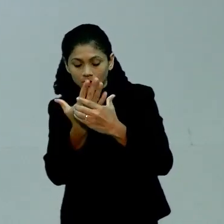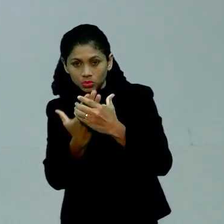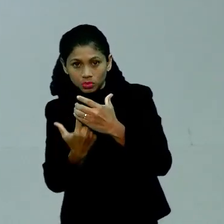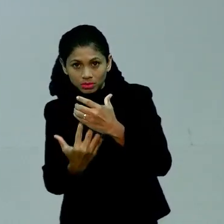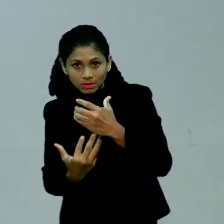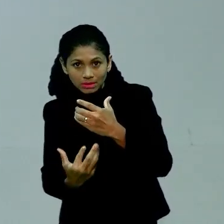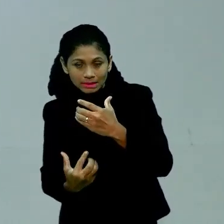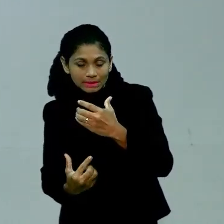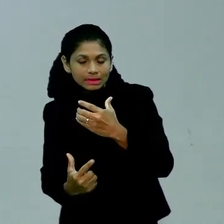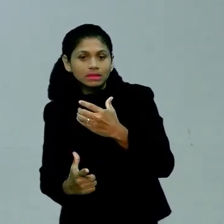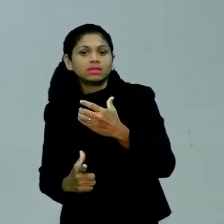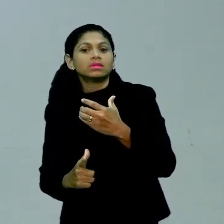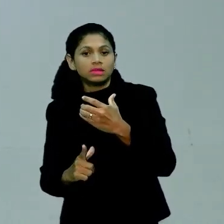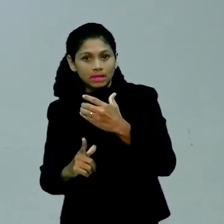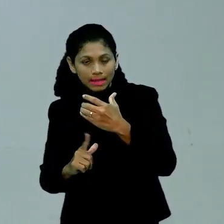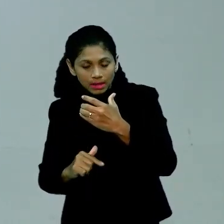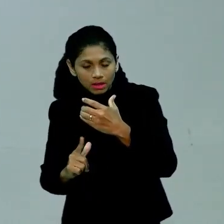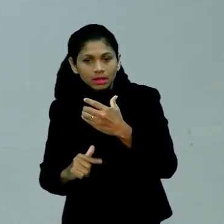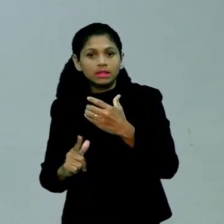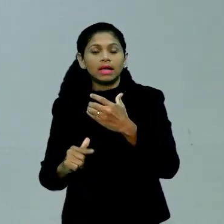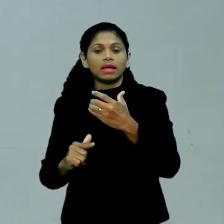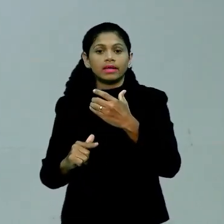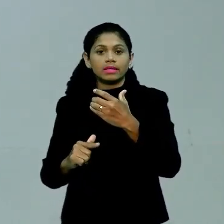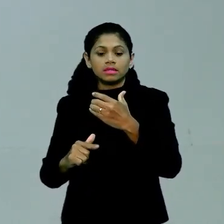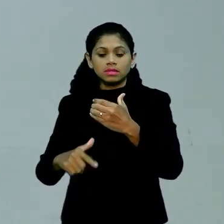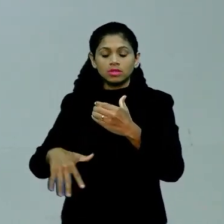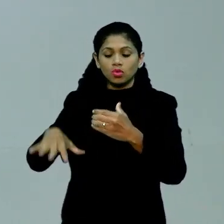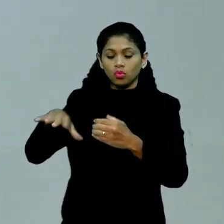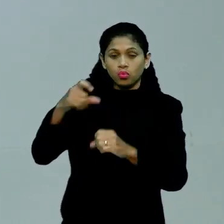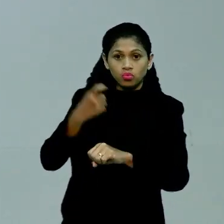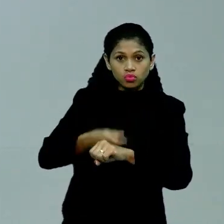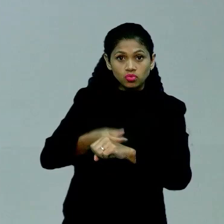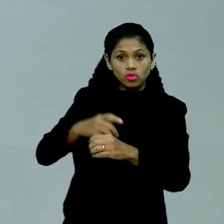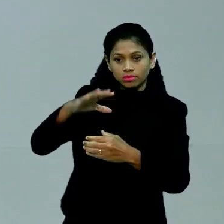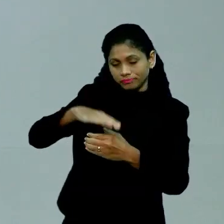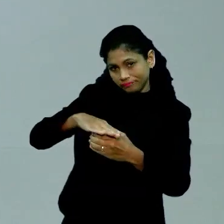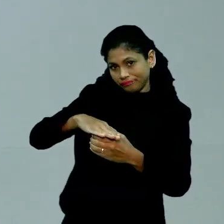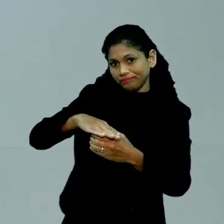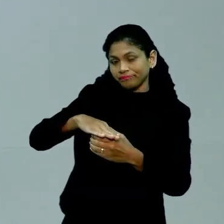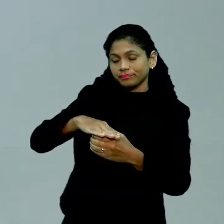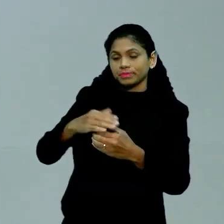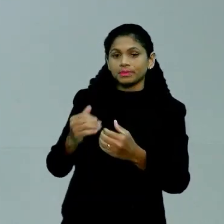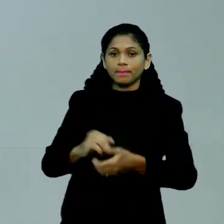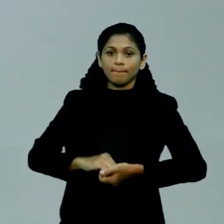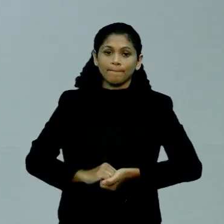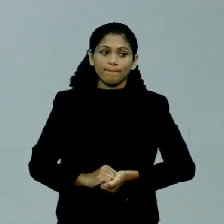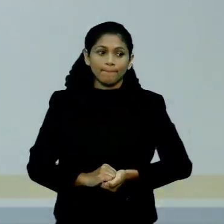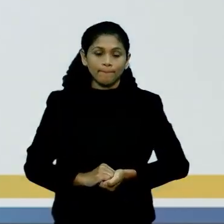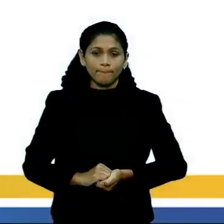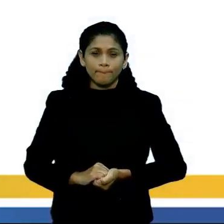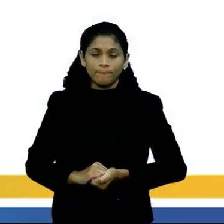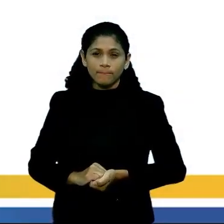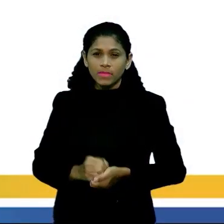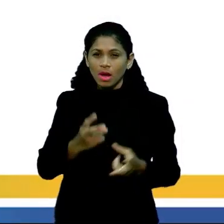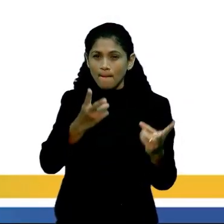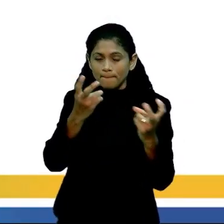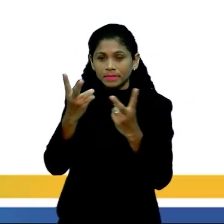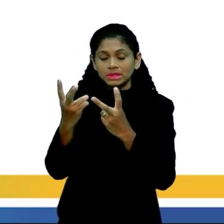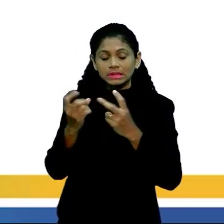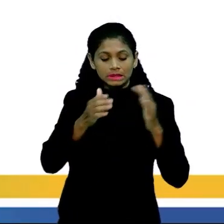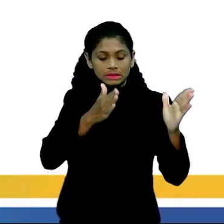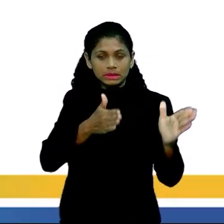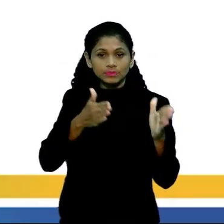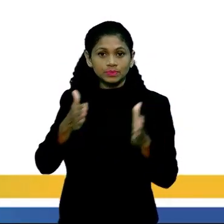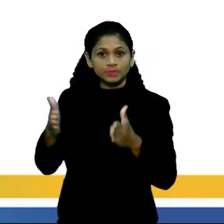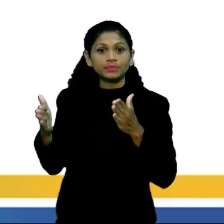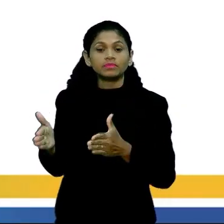filtração. Então, fez a utilização de um filtro, o processo é denominado de filtração. Percebam que esses processos, eles